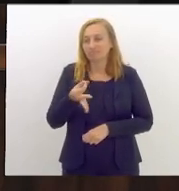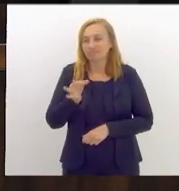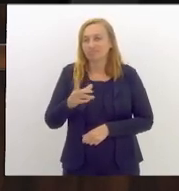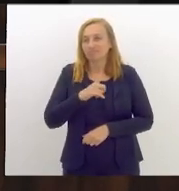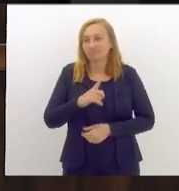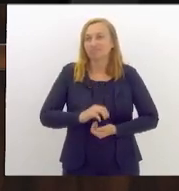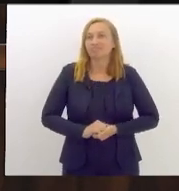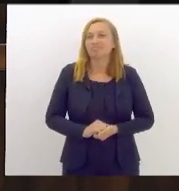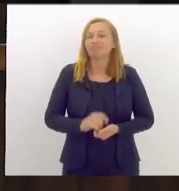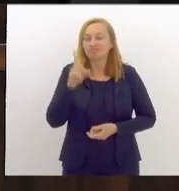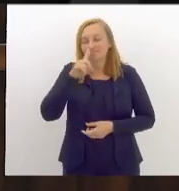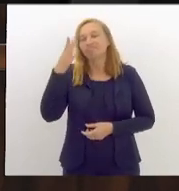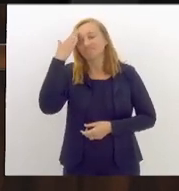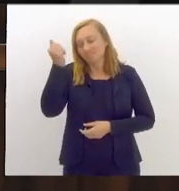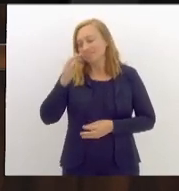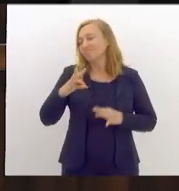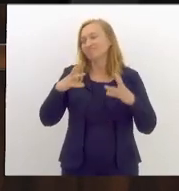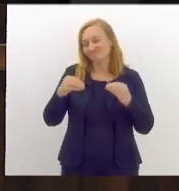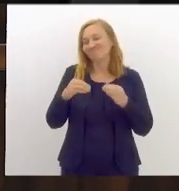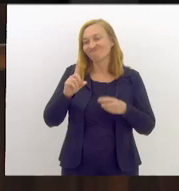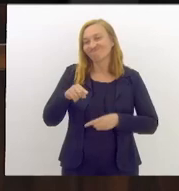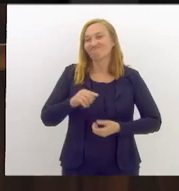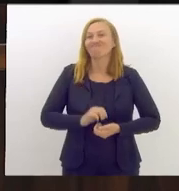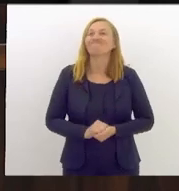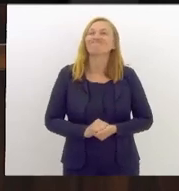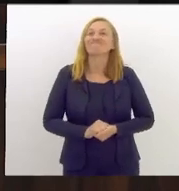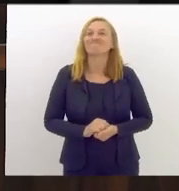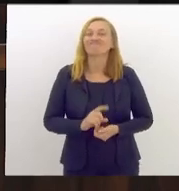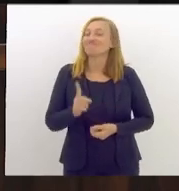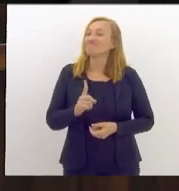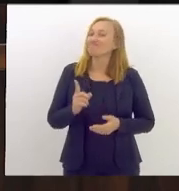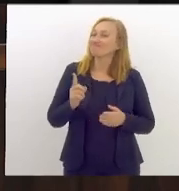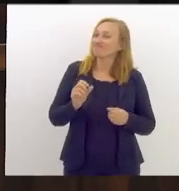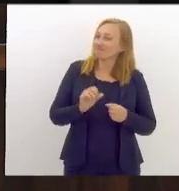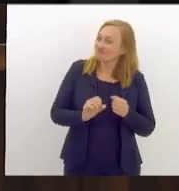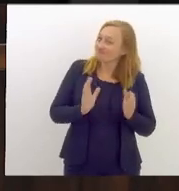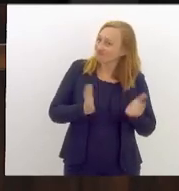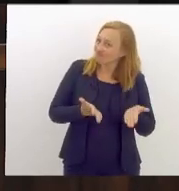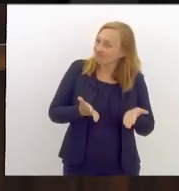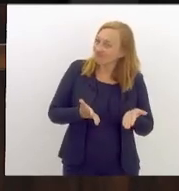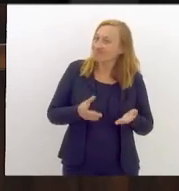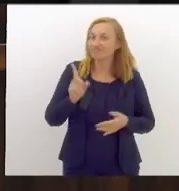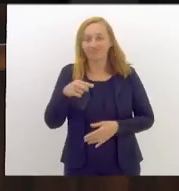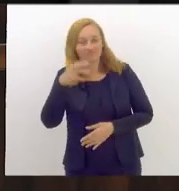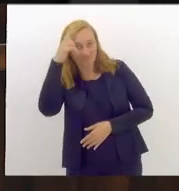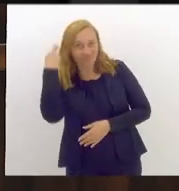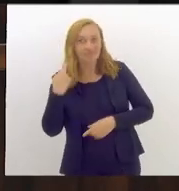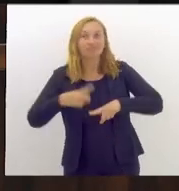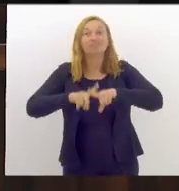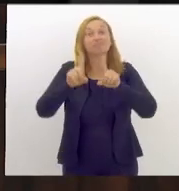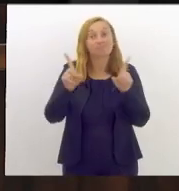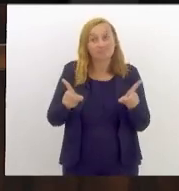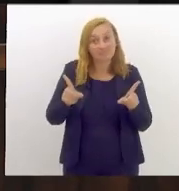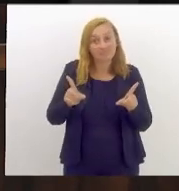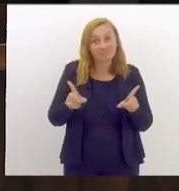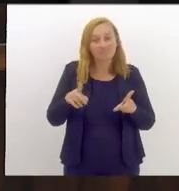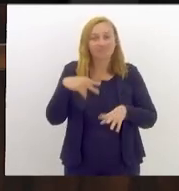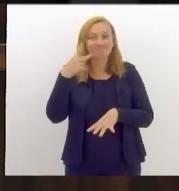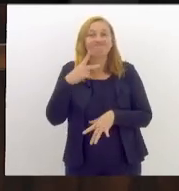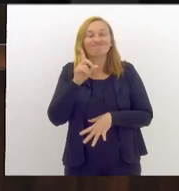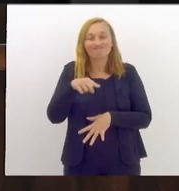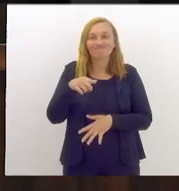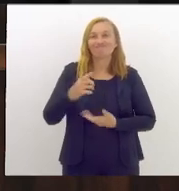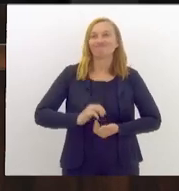e Deus sabe todas as coisas né Não foi dessa vez né Rosane mas a política